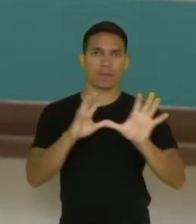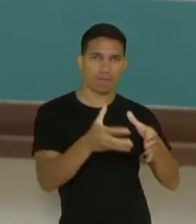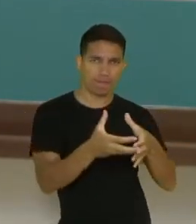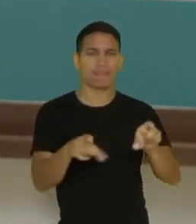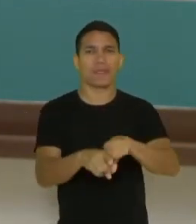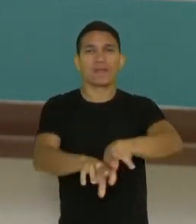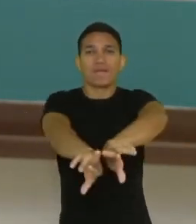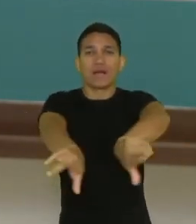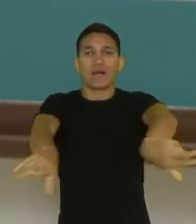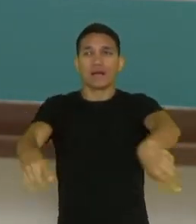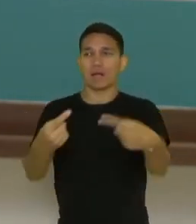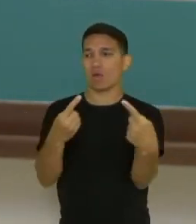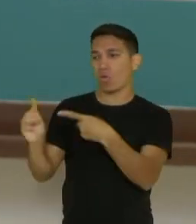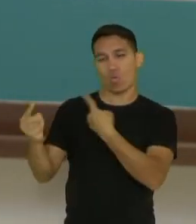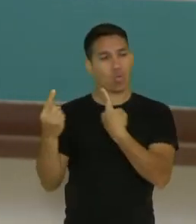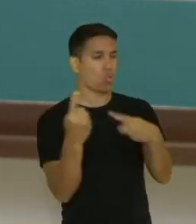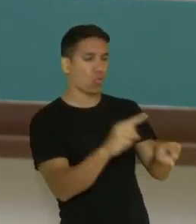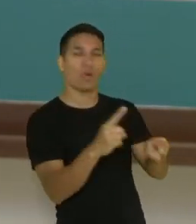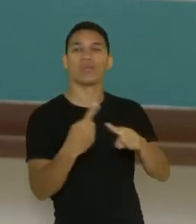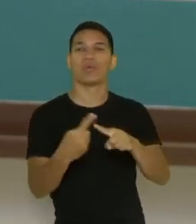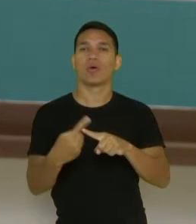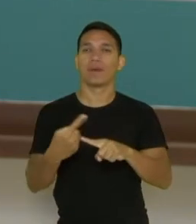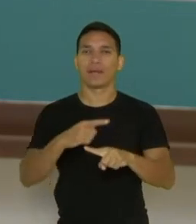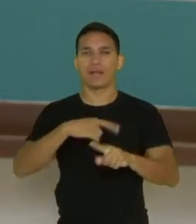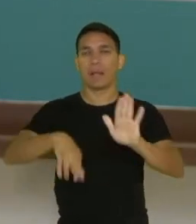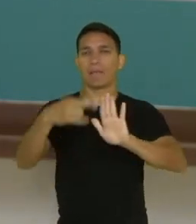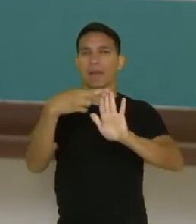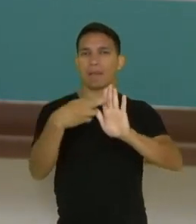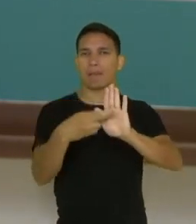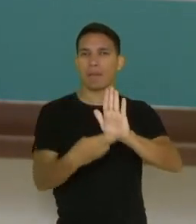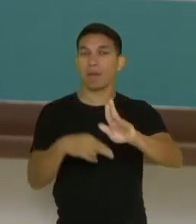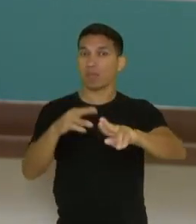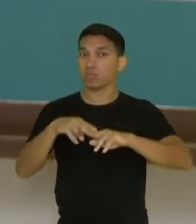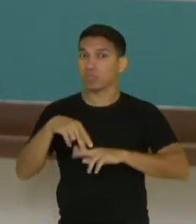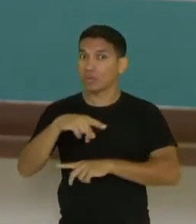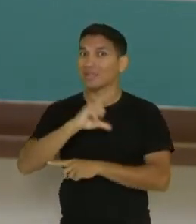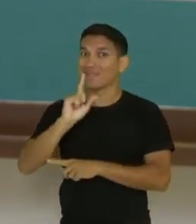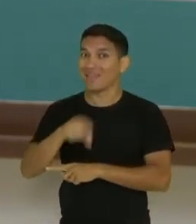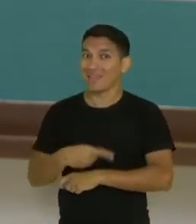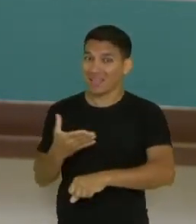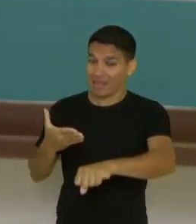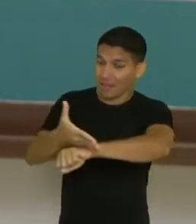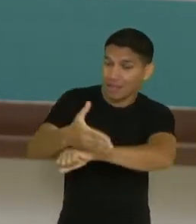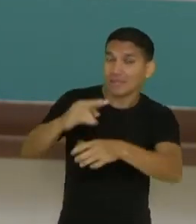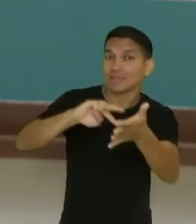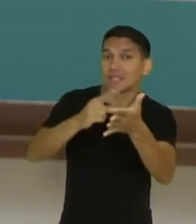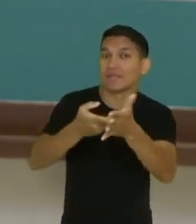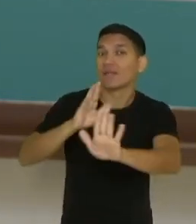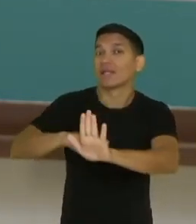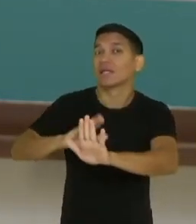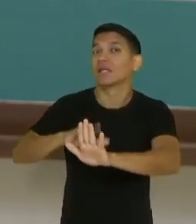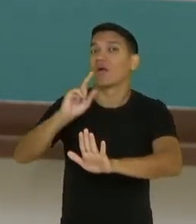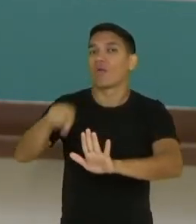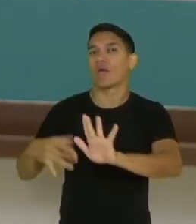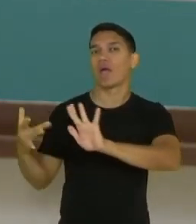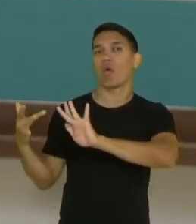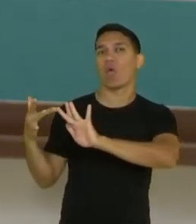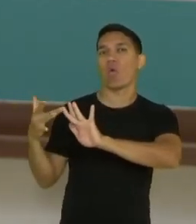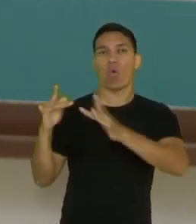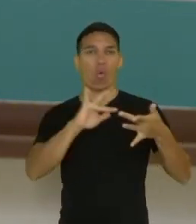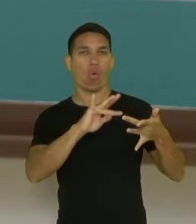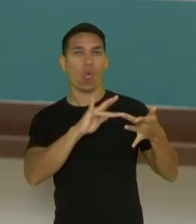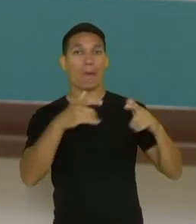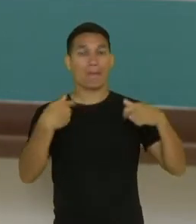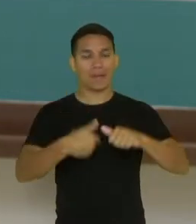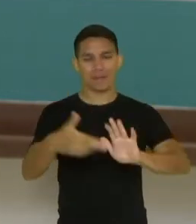diversas regras que permitem quando pelos em esportes De invasão a esporte.com contato então é preciso dessas regras de